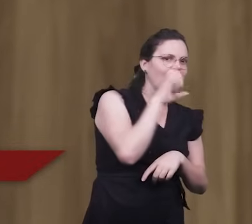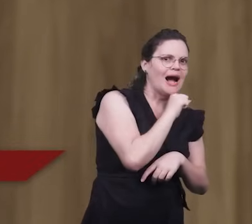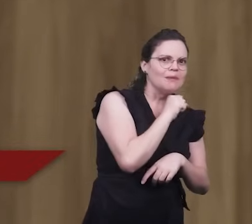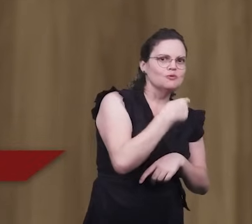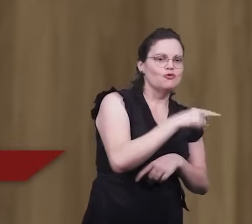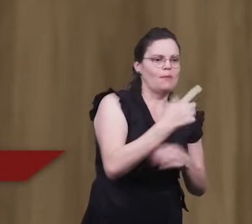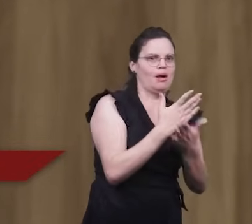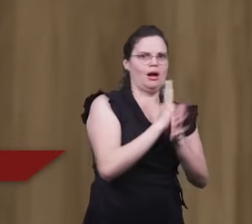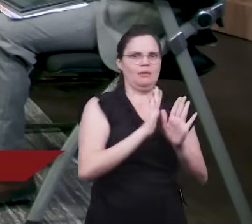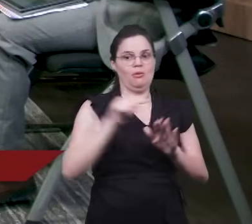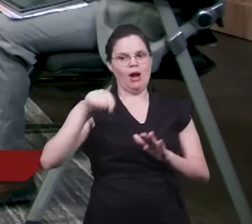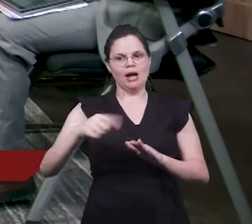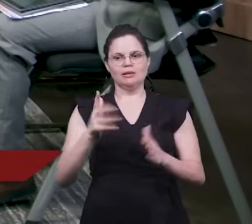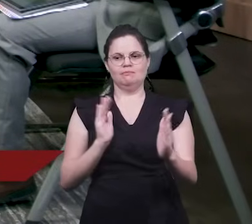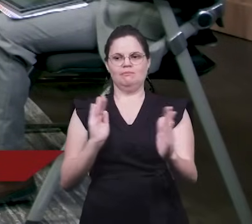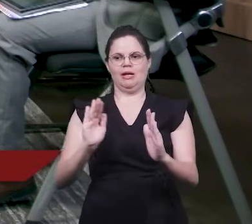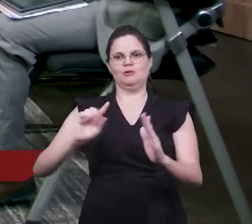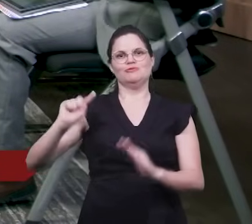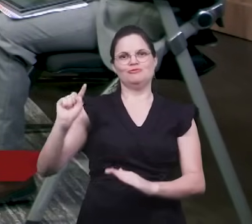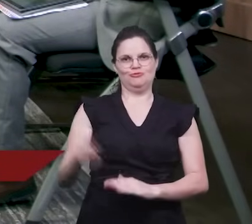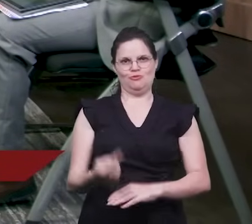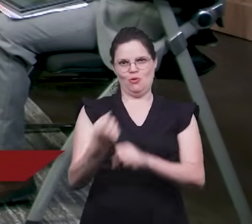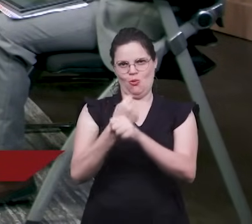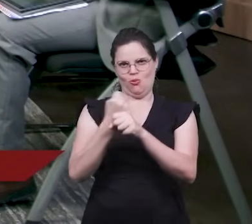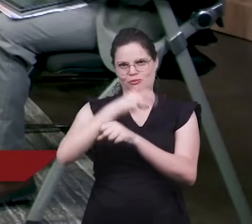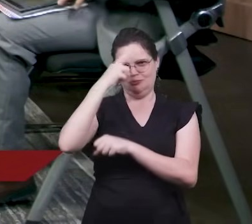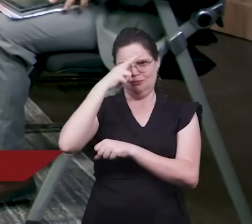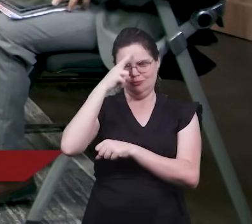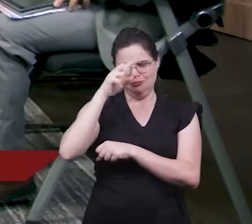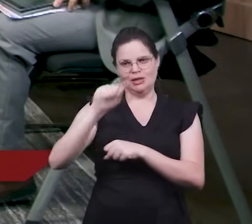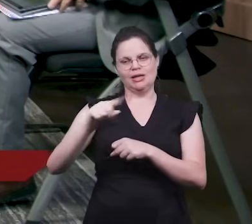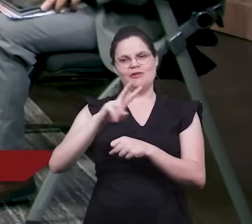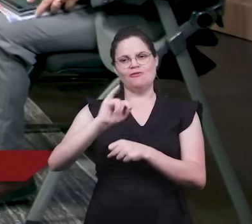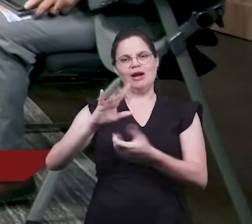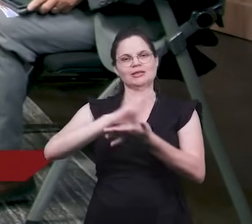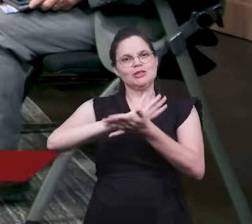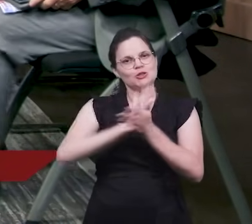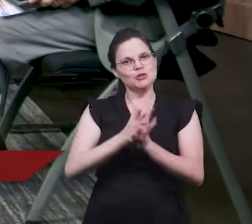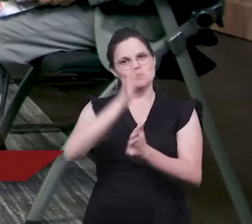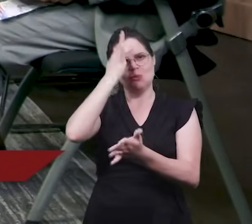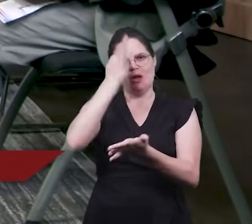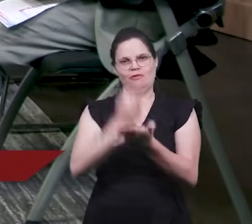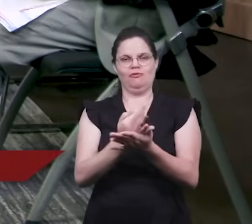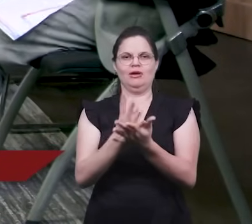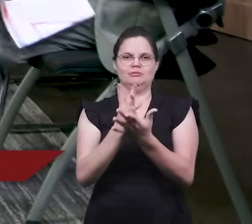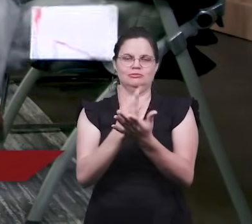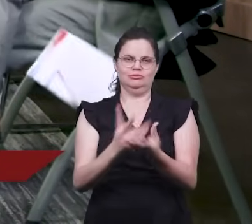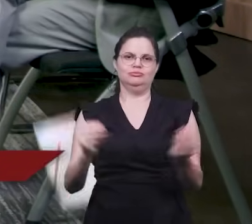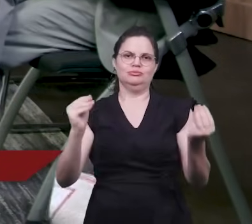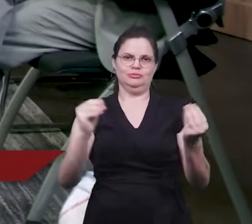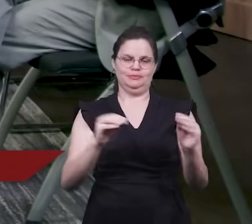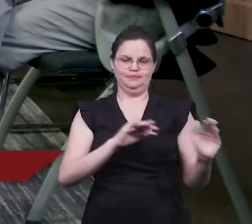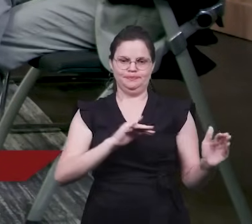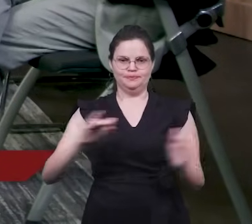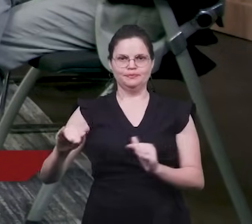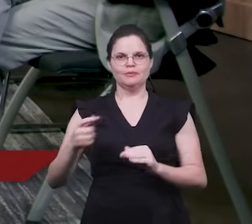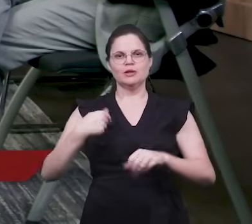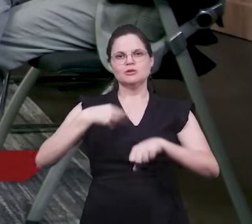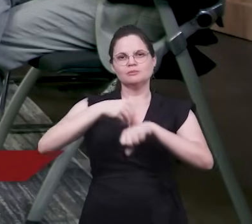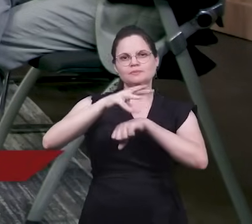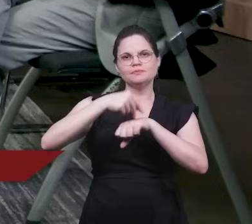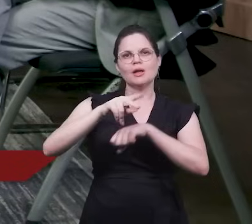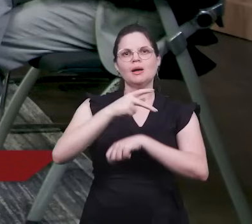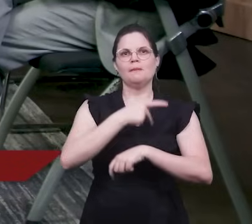fé verdadeira. Muito bem. Pastor Sérgio Souza, numa palavra final, aplicando tudo aquilo que falamos a quem